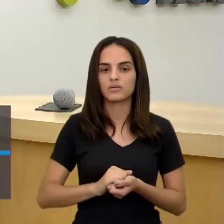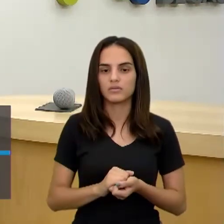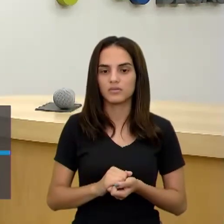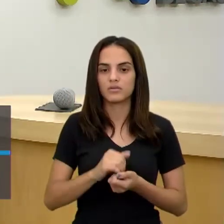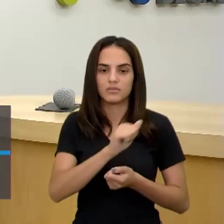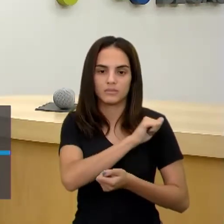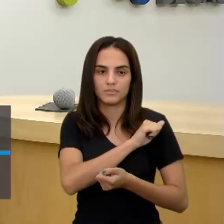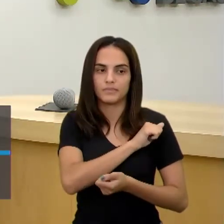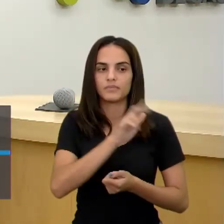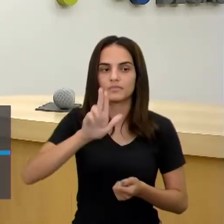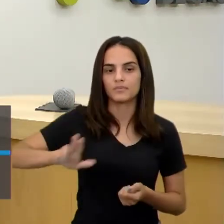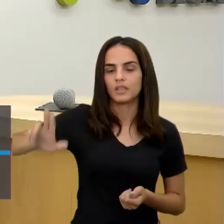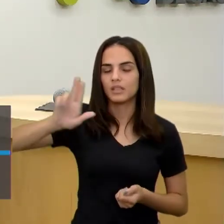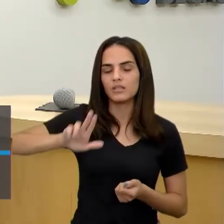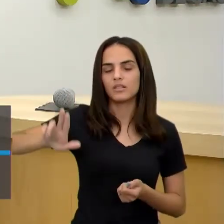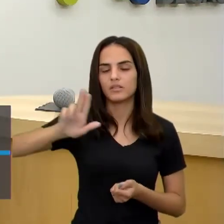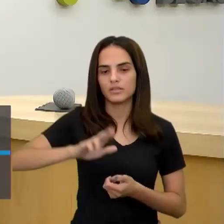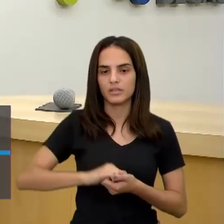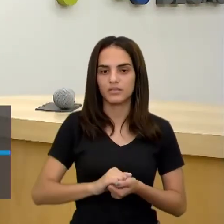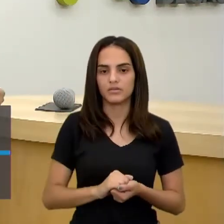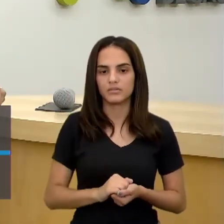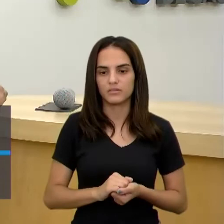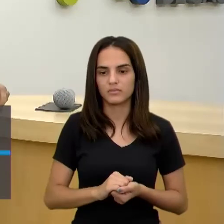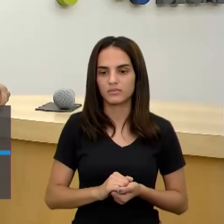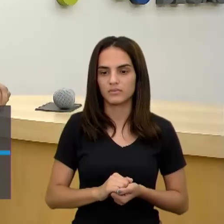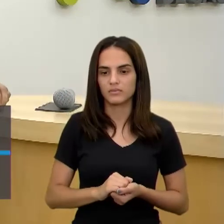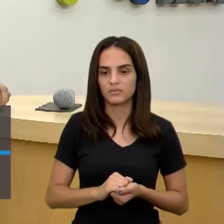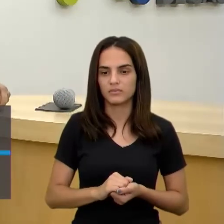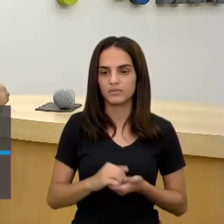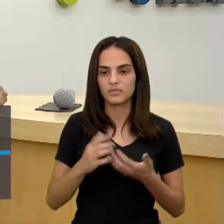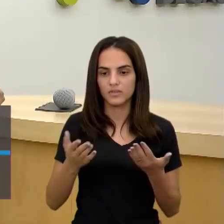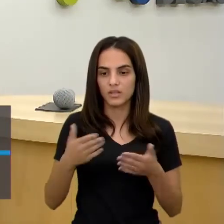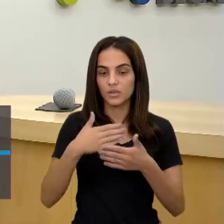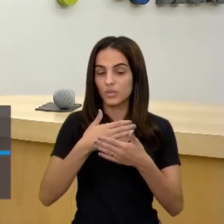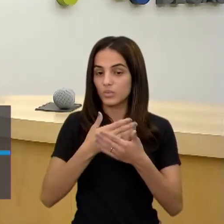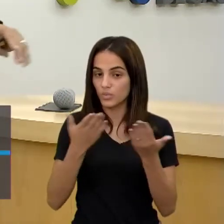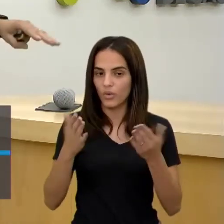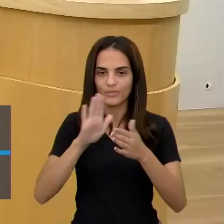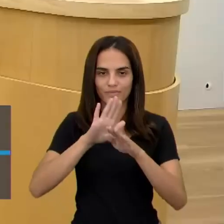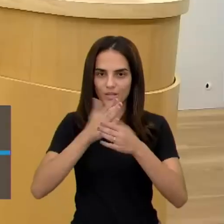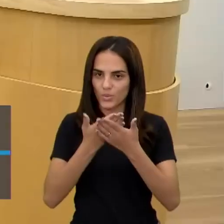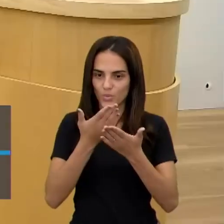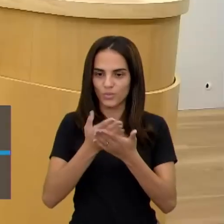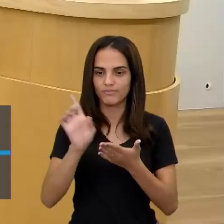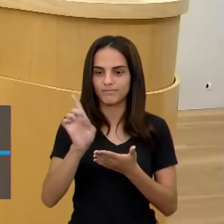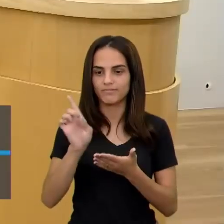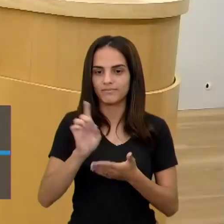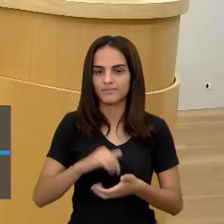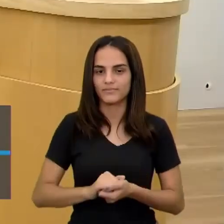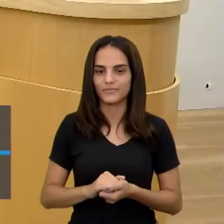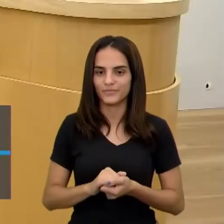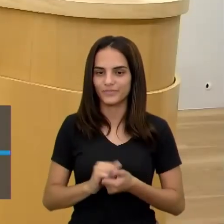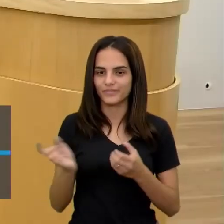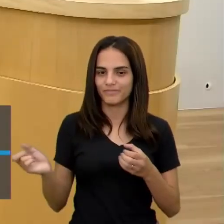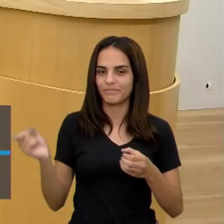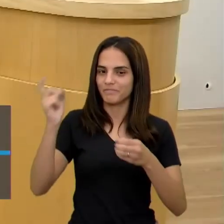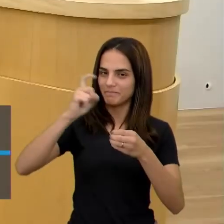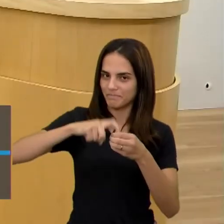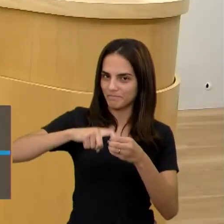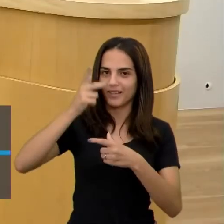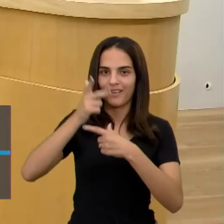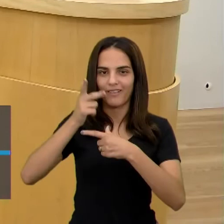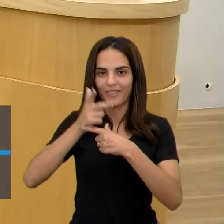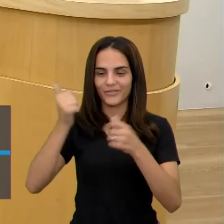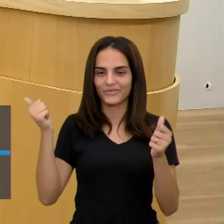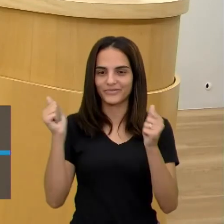estão utilizando o celular na sala de aula para outra coisa que não apenas estudar. Vou voltar para cá agora com calma, a câmera me